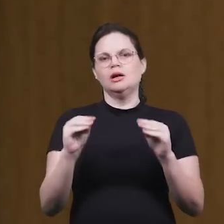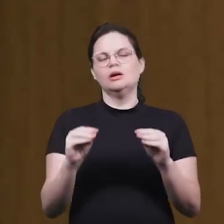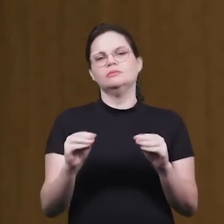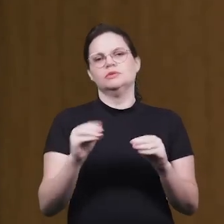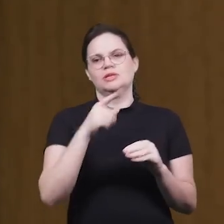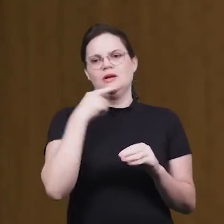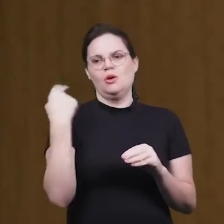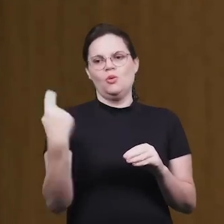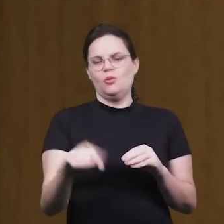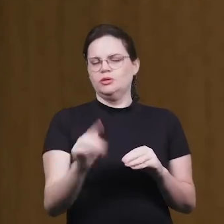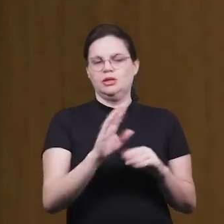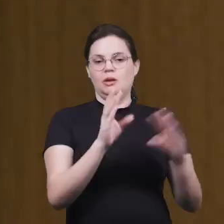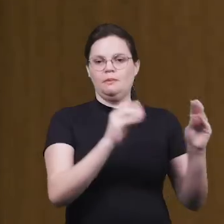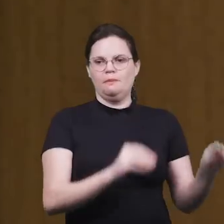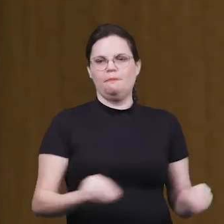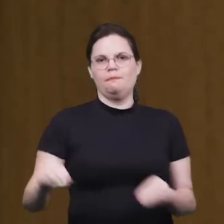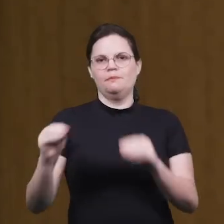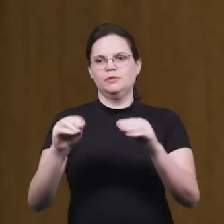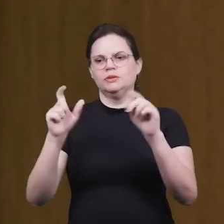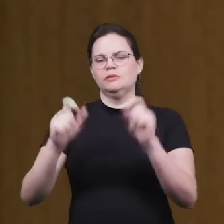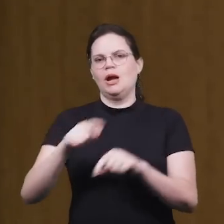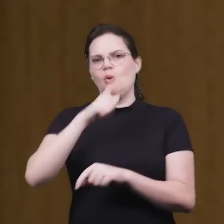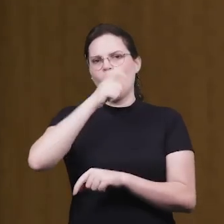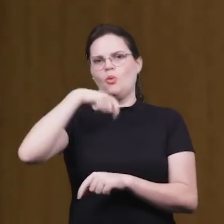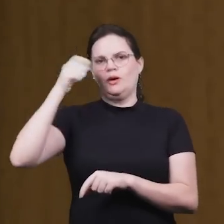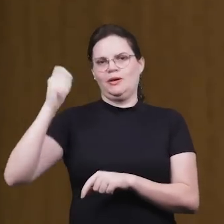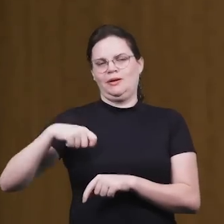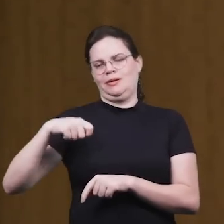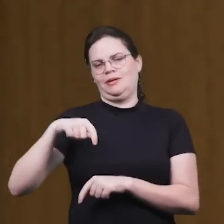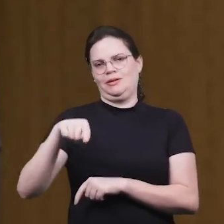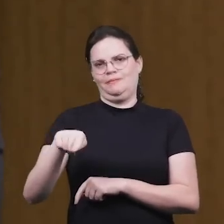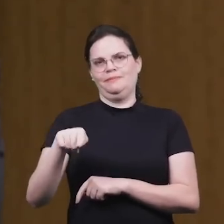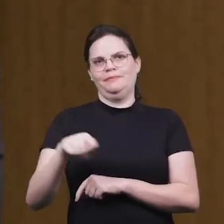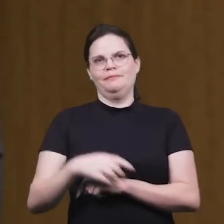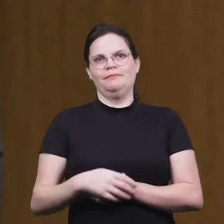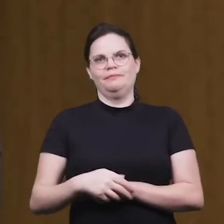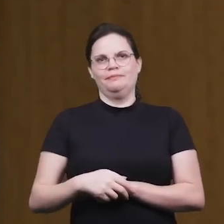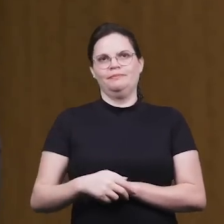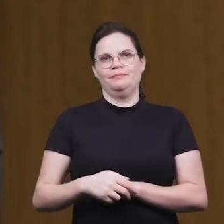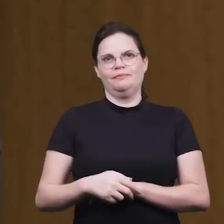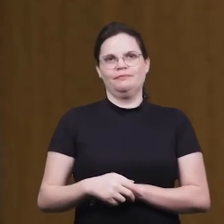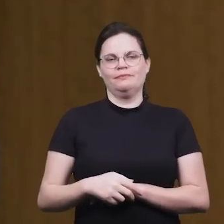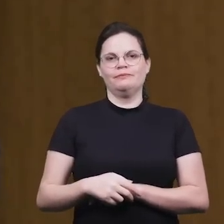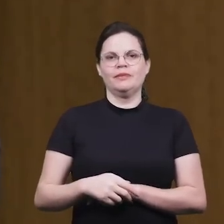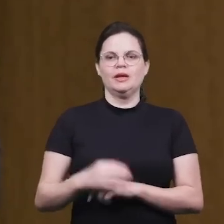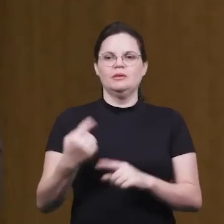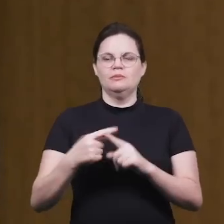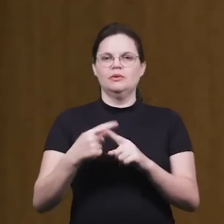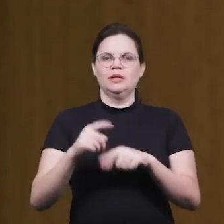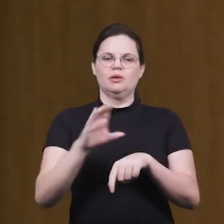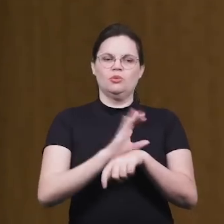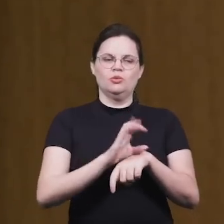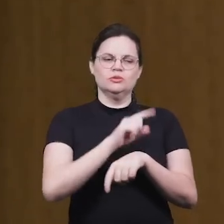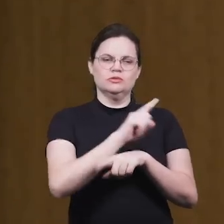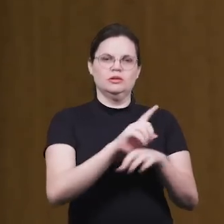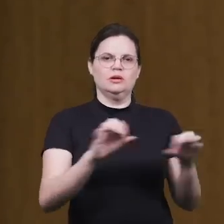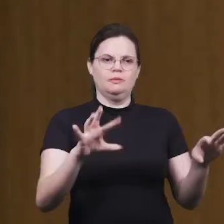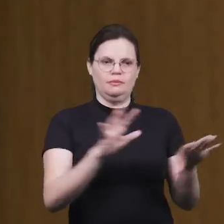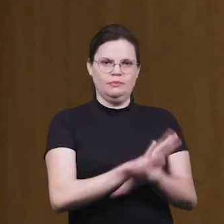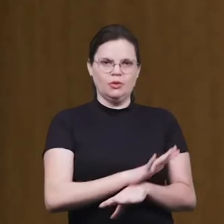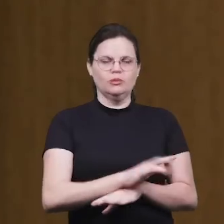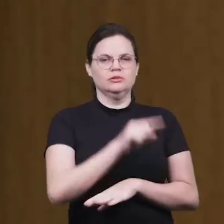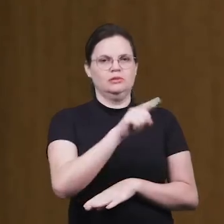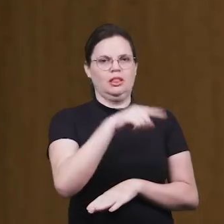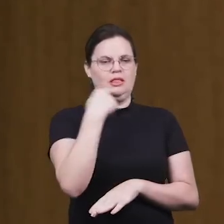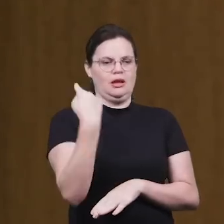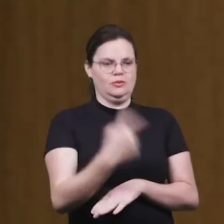de Moscou, para Kiev, que é a Ucrânia, depois de terminarmos o nosso curso lá em Moscou, né? E aí